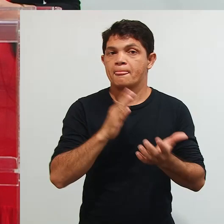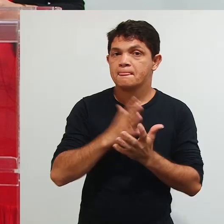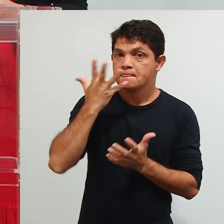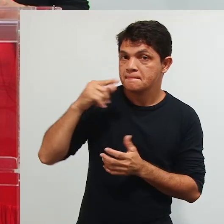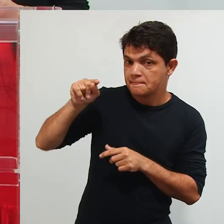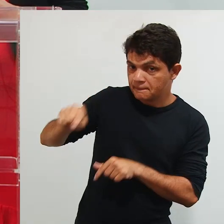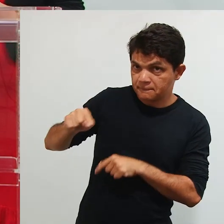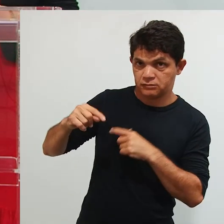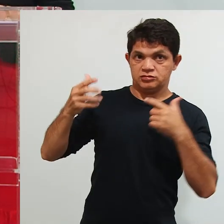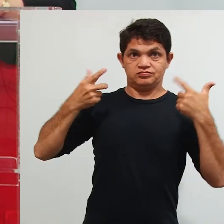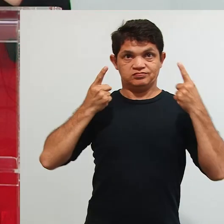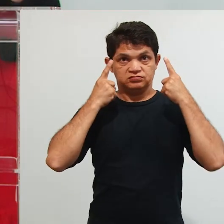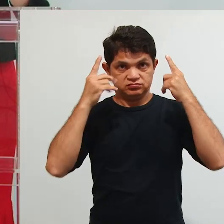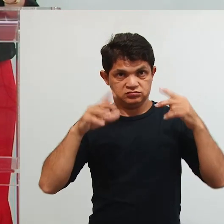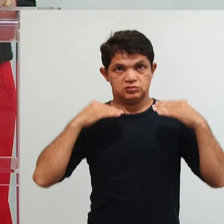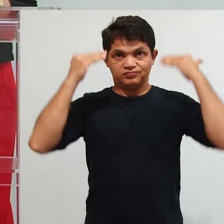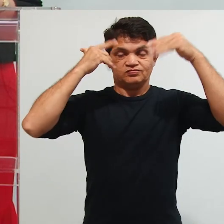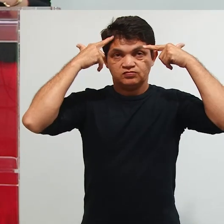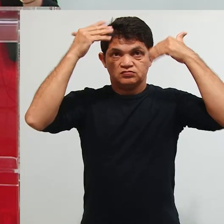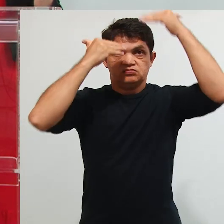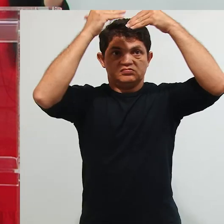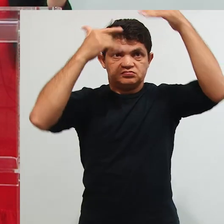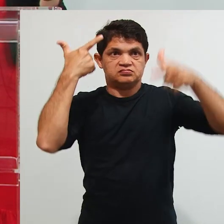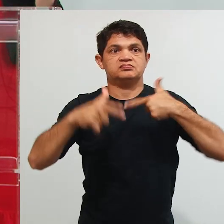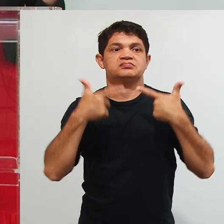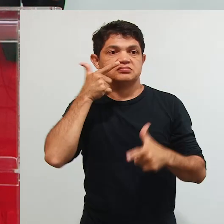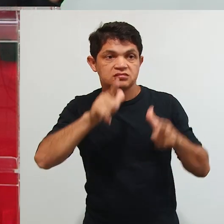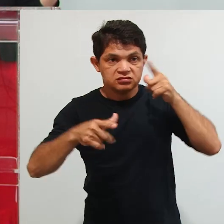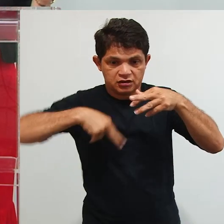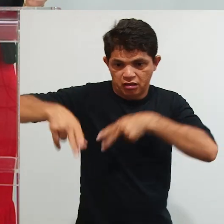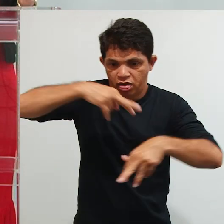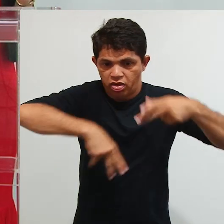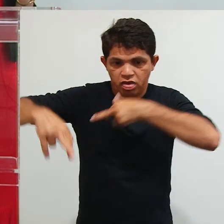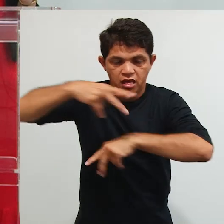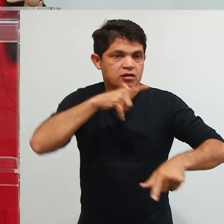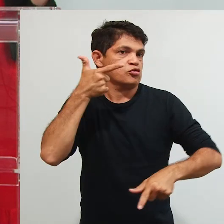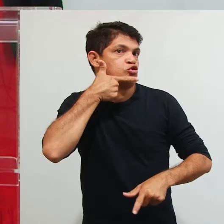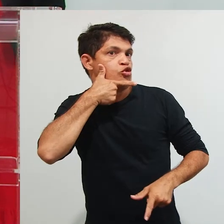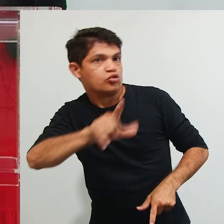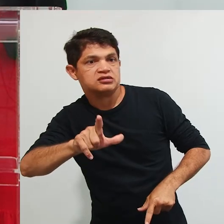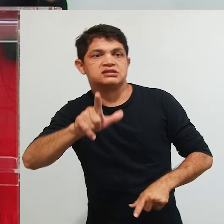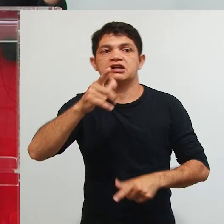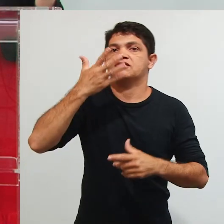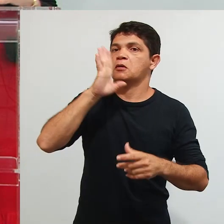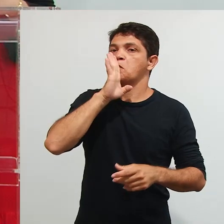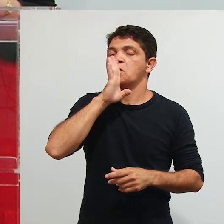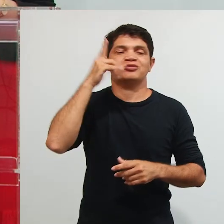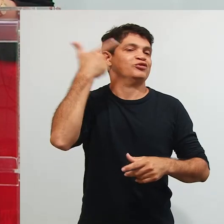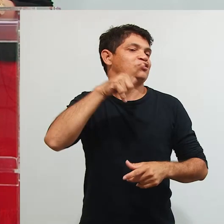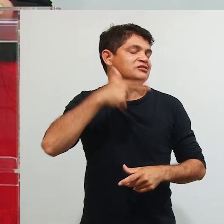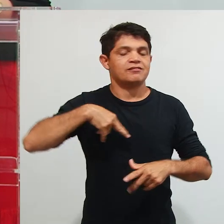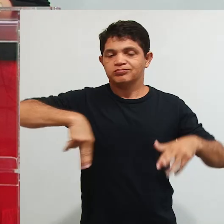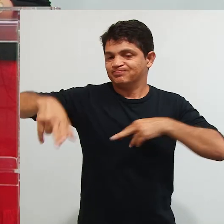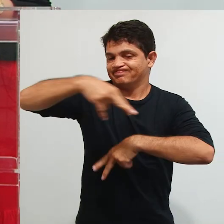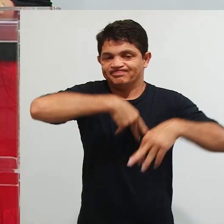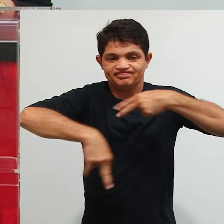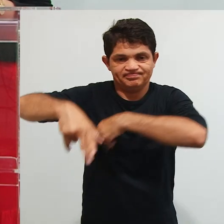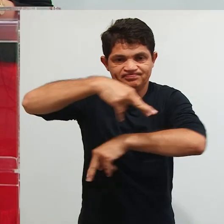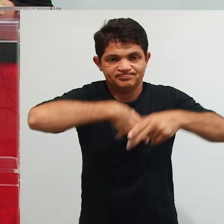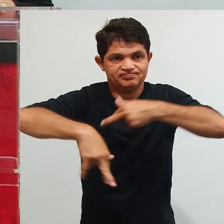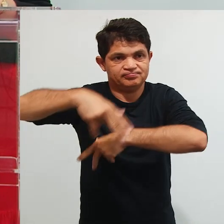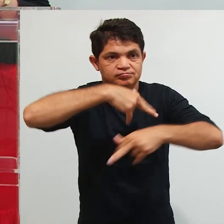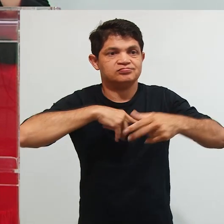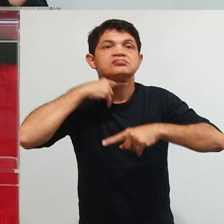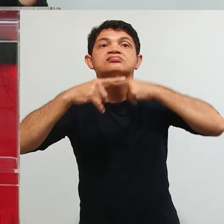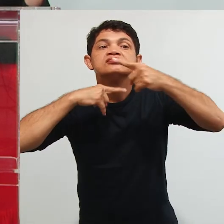por exemplo, uma criança que é hiperativa, né, que corre para lá, que corre para cá, que não fica quieta, como que ela vai conseguir aprender,